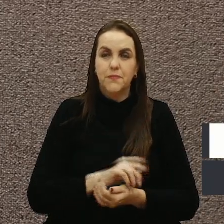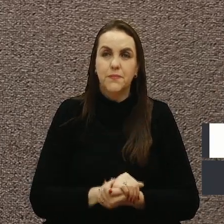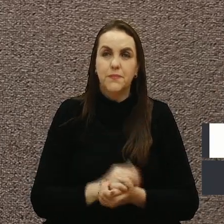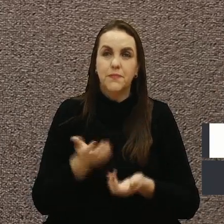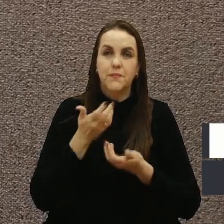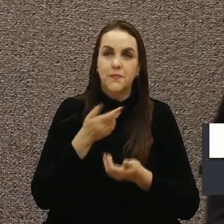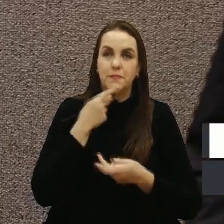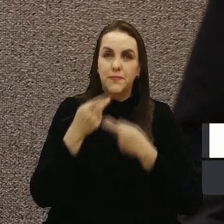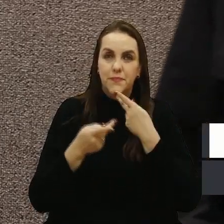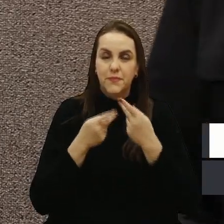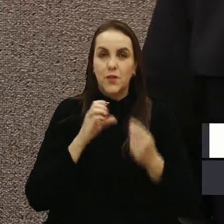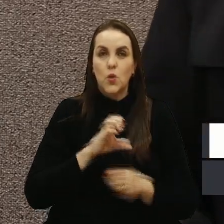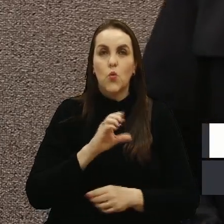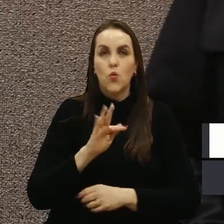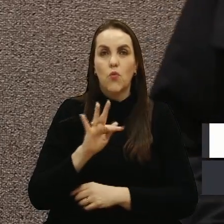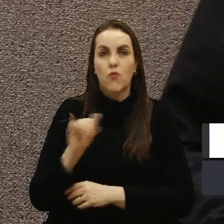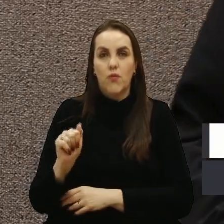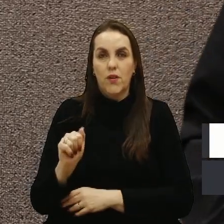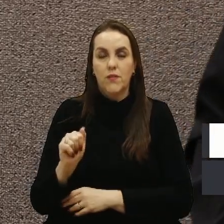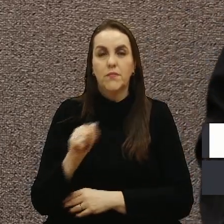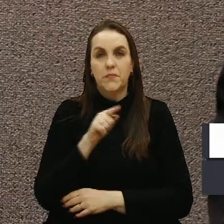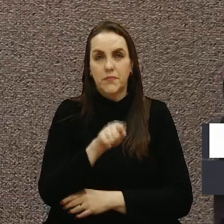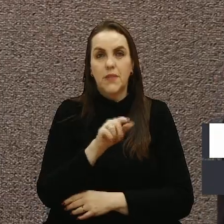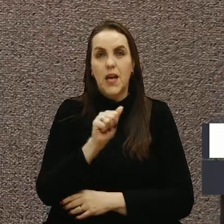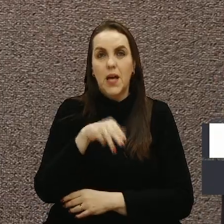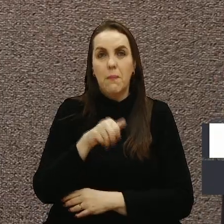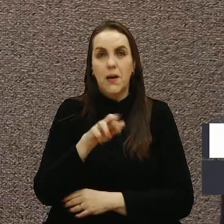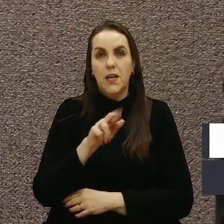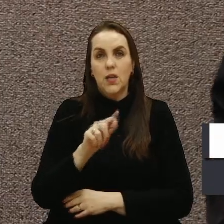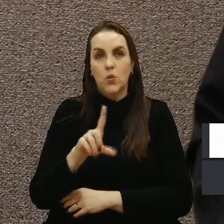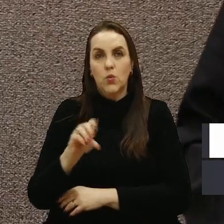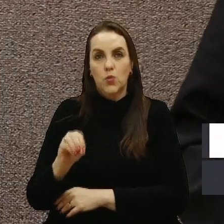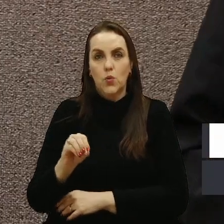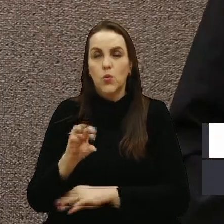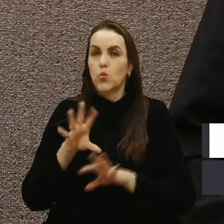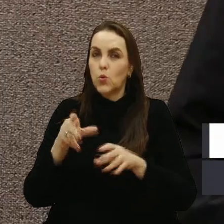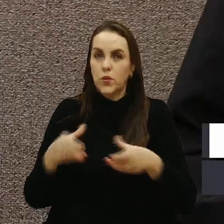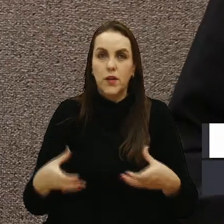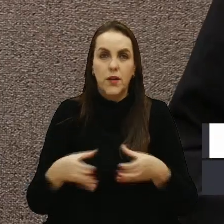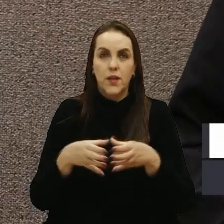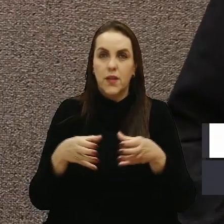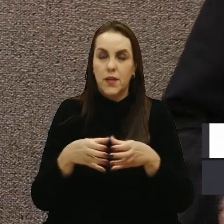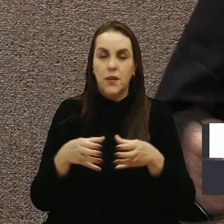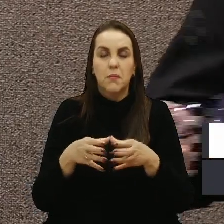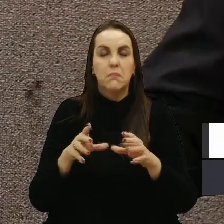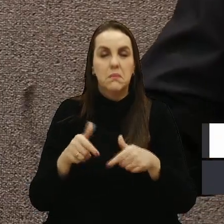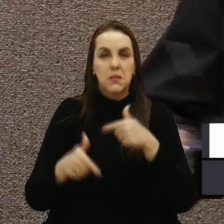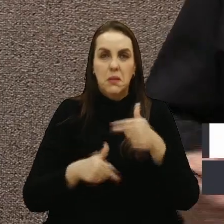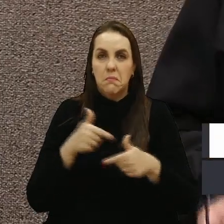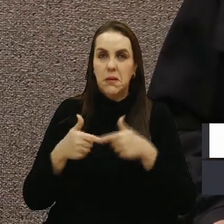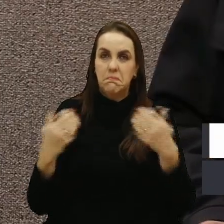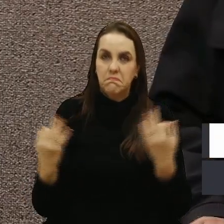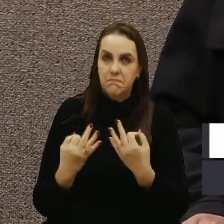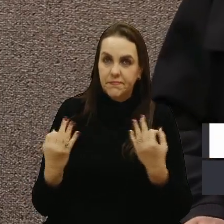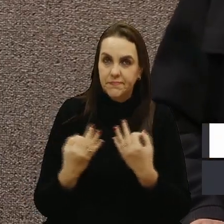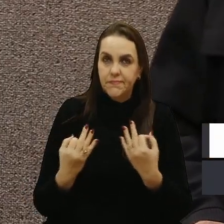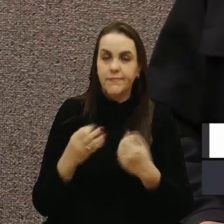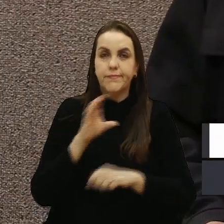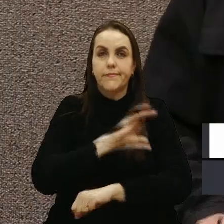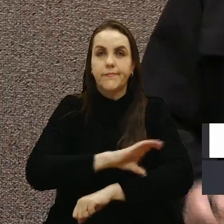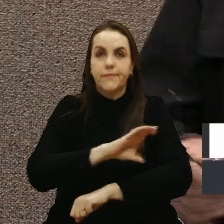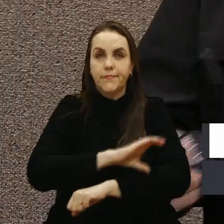quero dizer que a CUFA, através do Amarildo e toda a sua equipe, tem feito um trabalho magnífico, já inclusive com